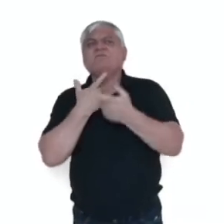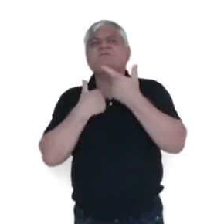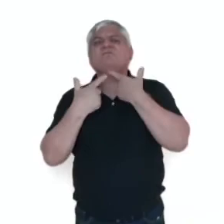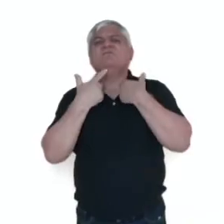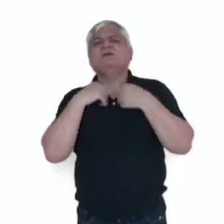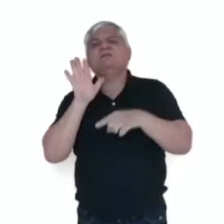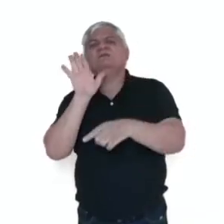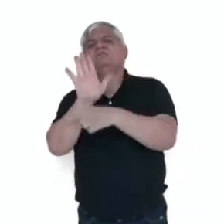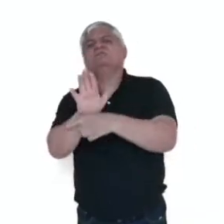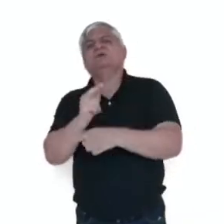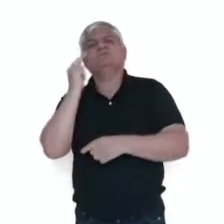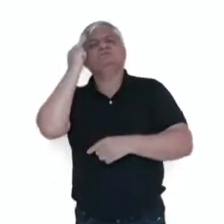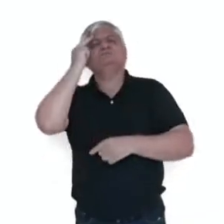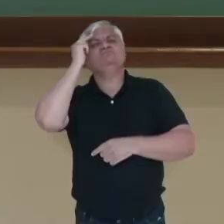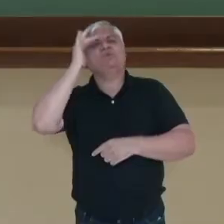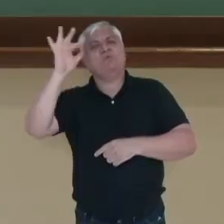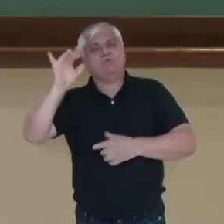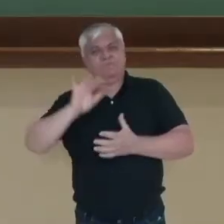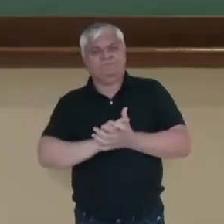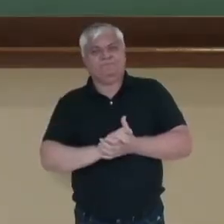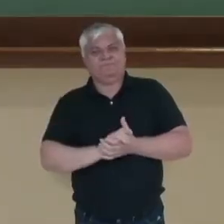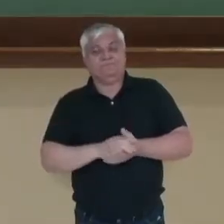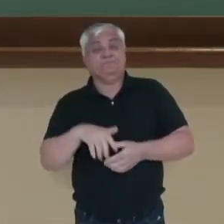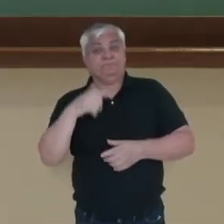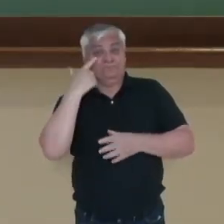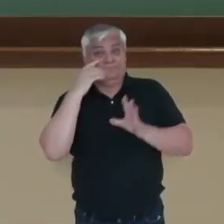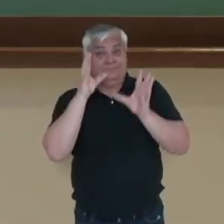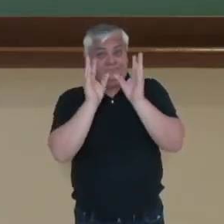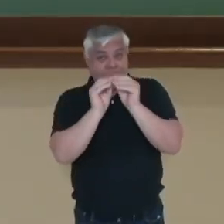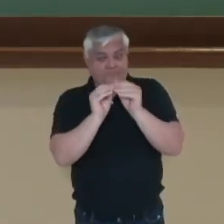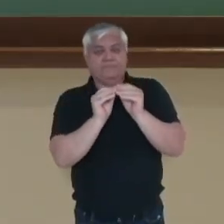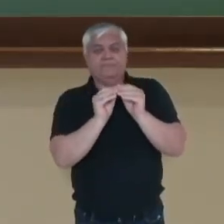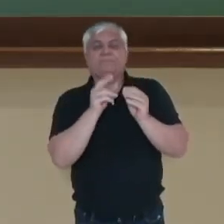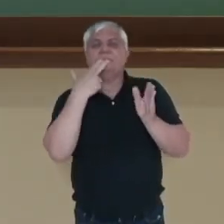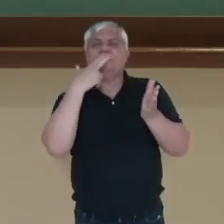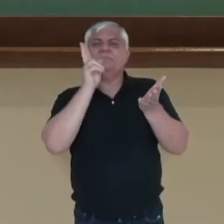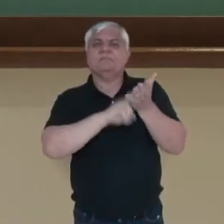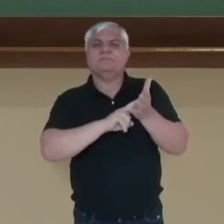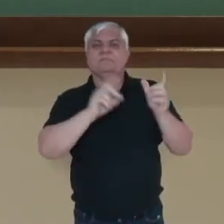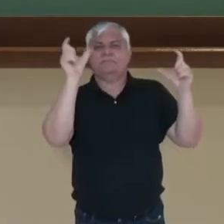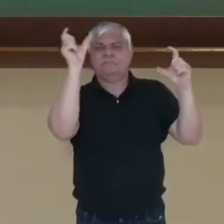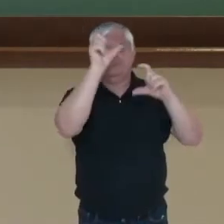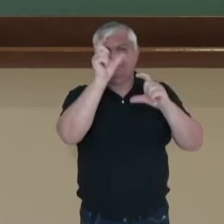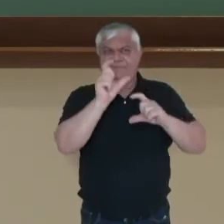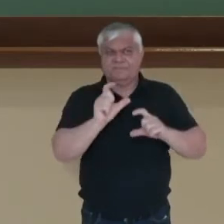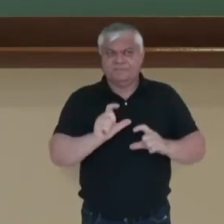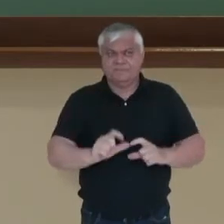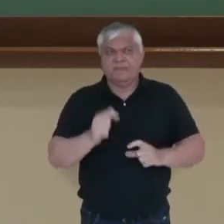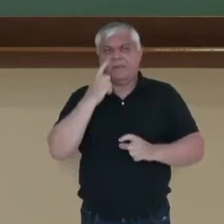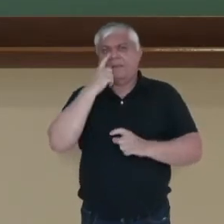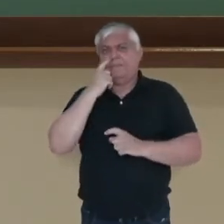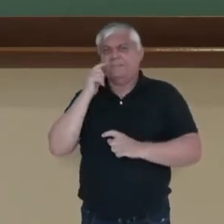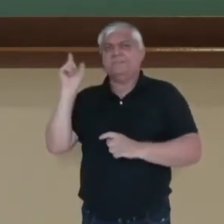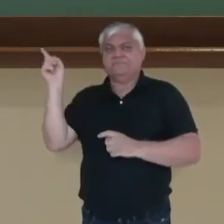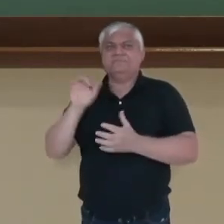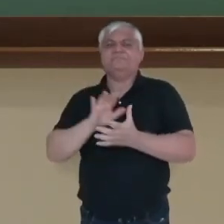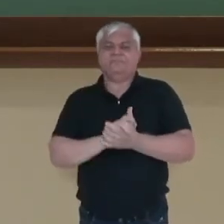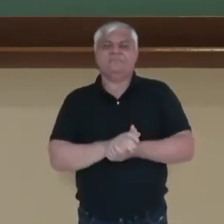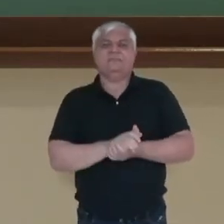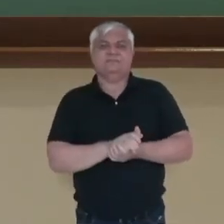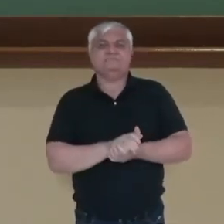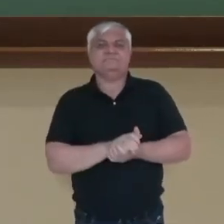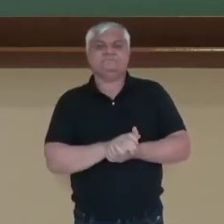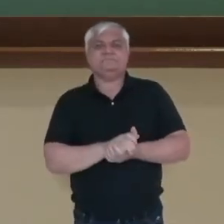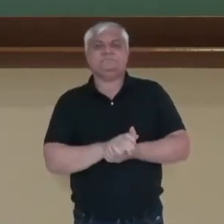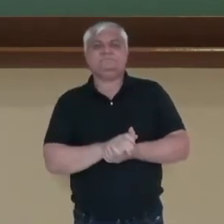sonhos. Então, você viu aí o trecho da carta em estudo, né? Aqui, ó, já a identificação do